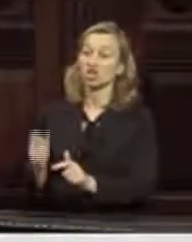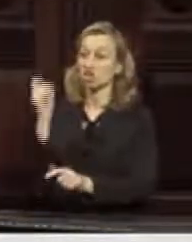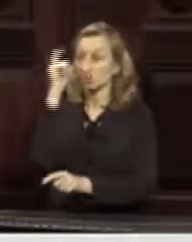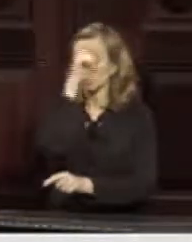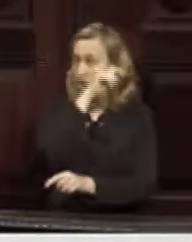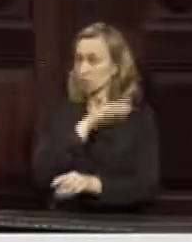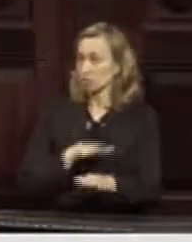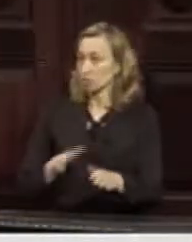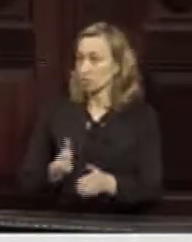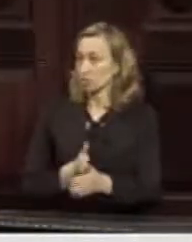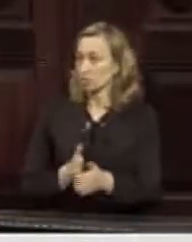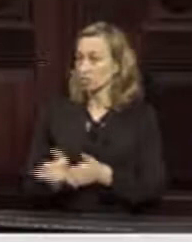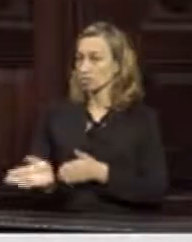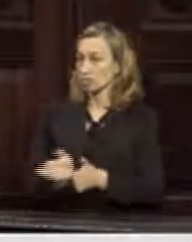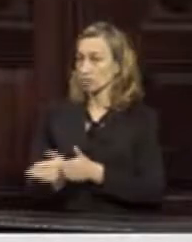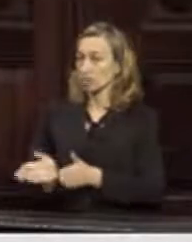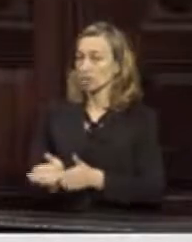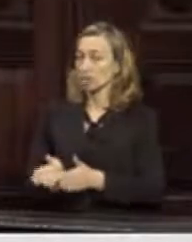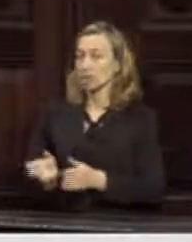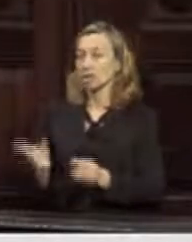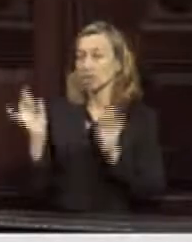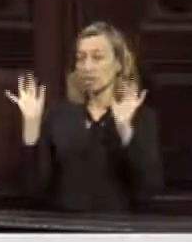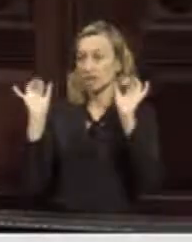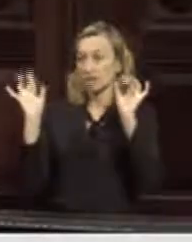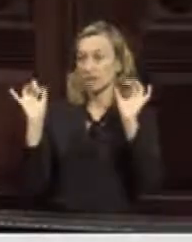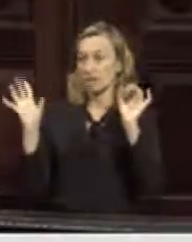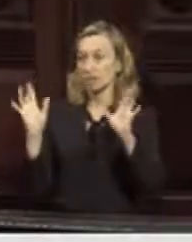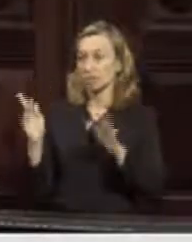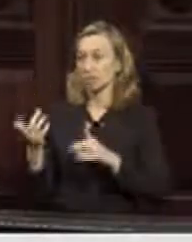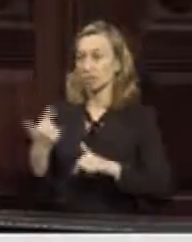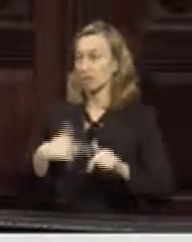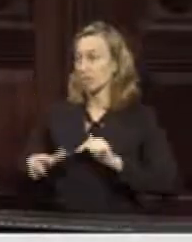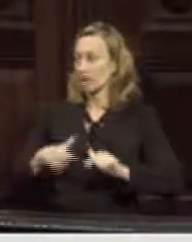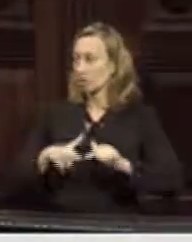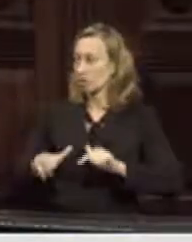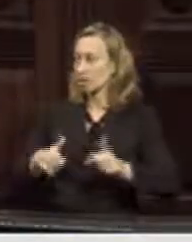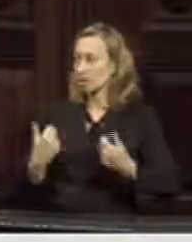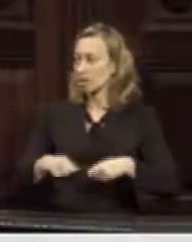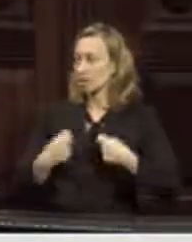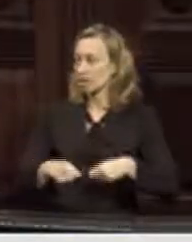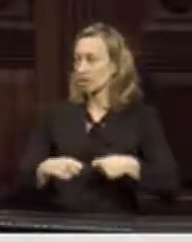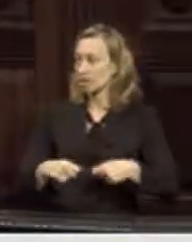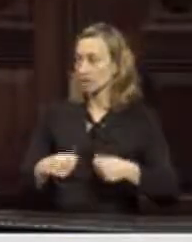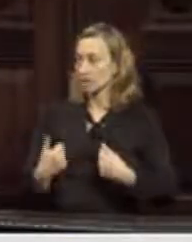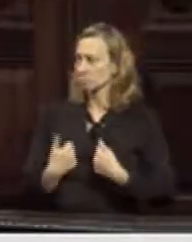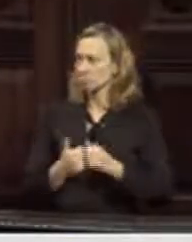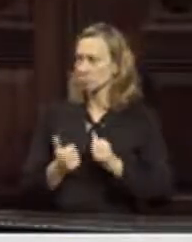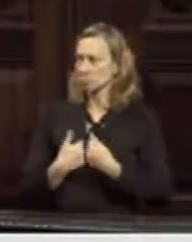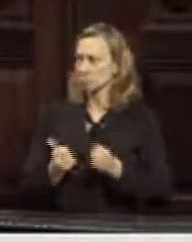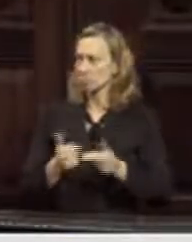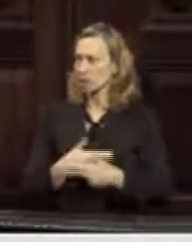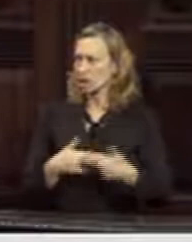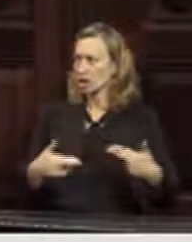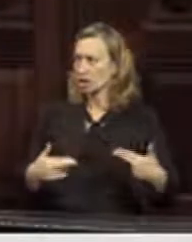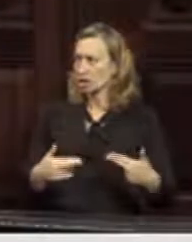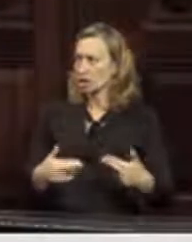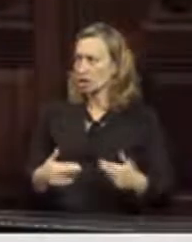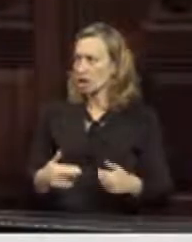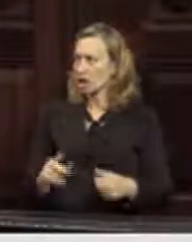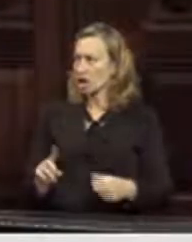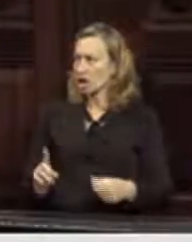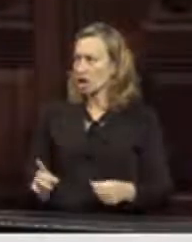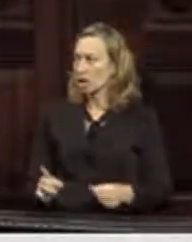especialmente para os trabalhadores que dependem de transporte. Mas, ao mesmo tempo, uma